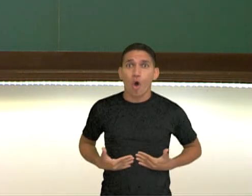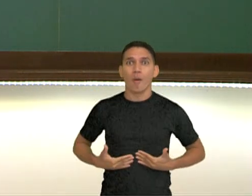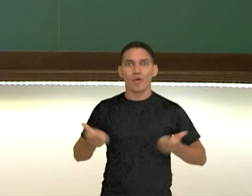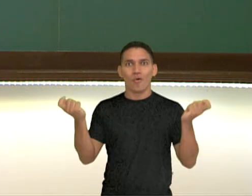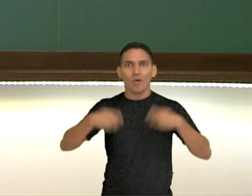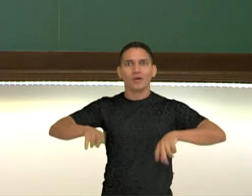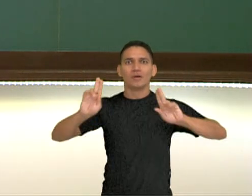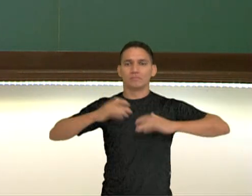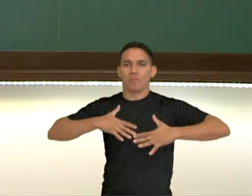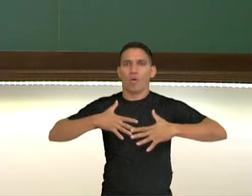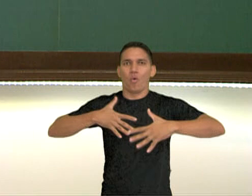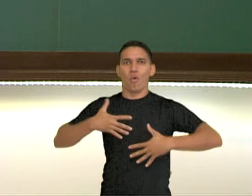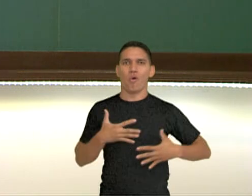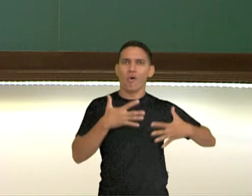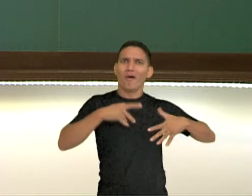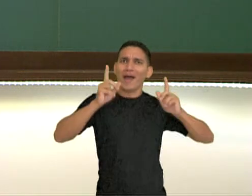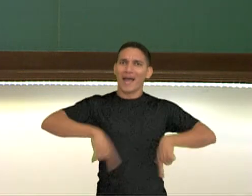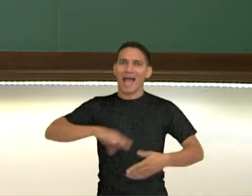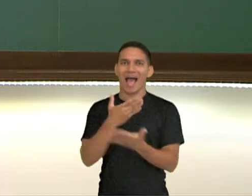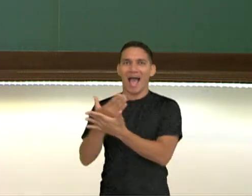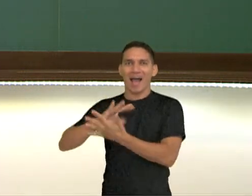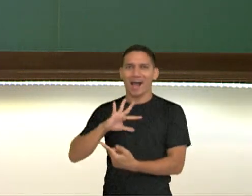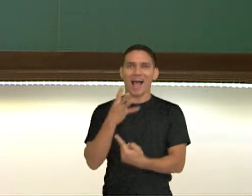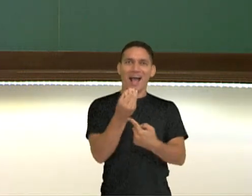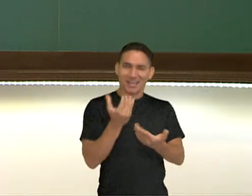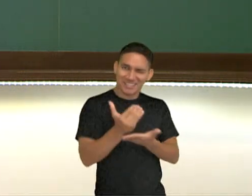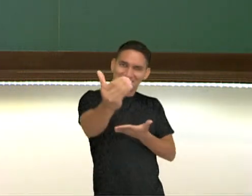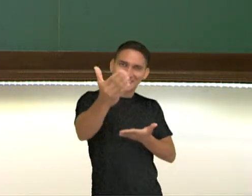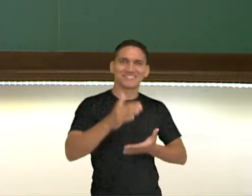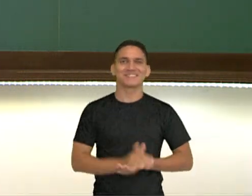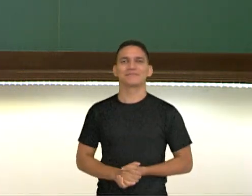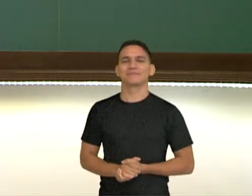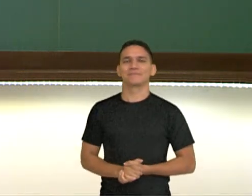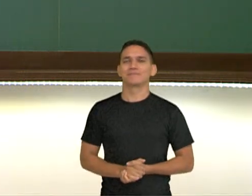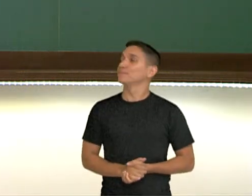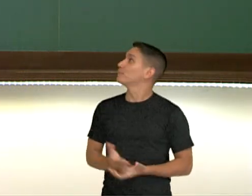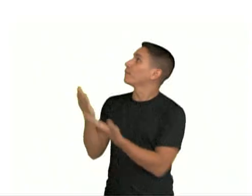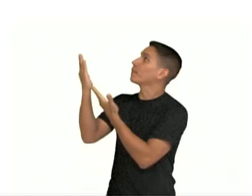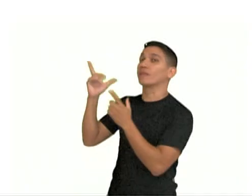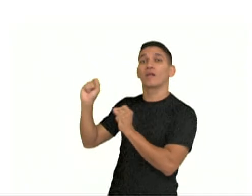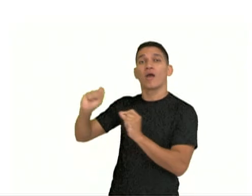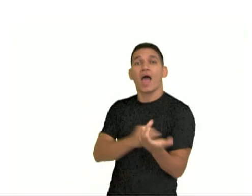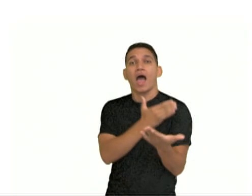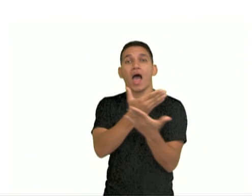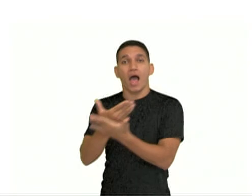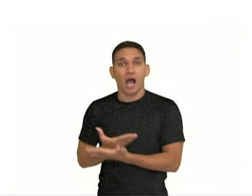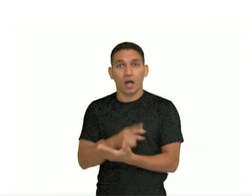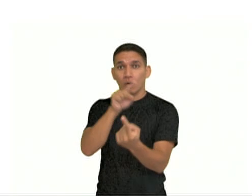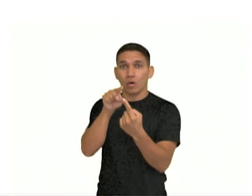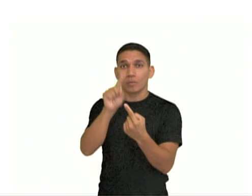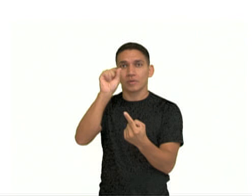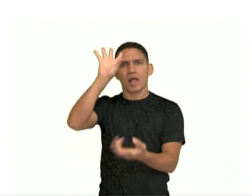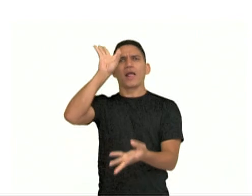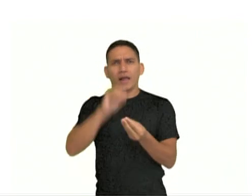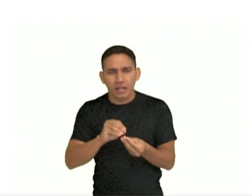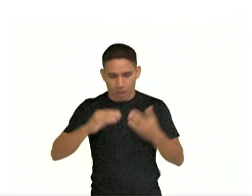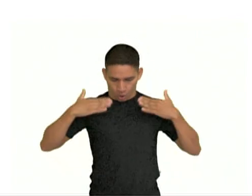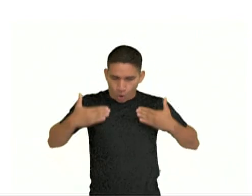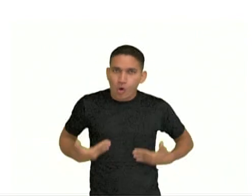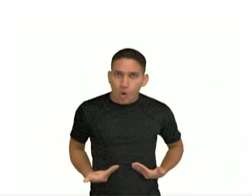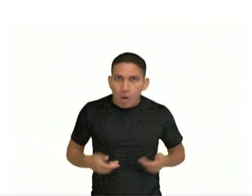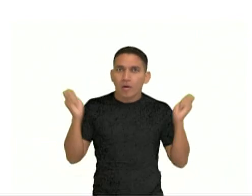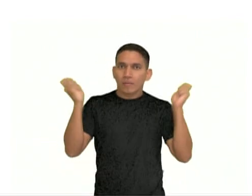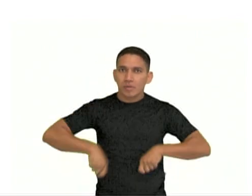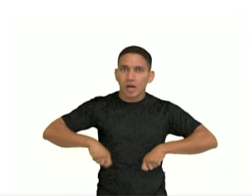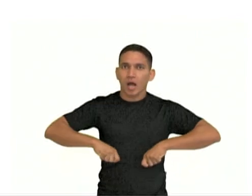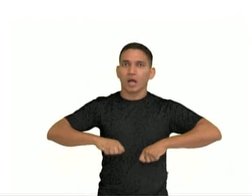musical aula de artes chegando aí galera Nesta aula temos o objetivo de entender o corpo